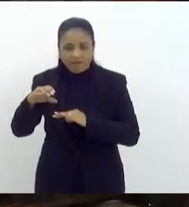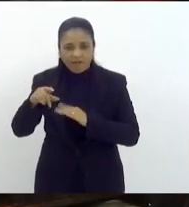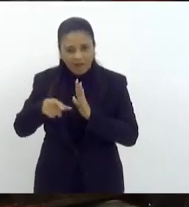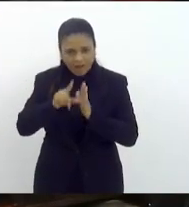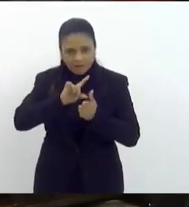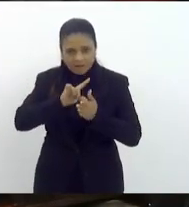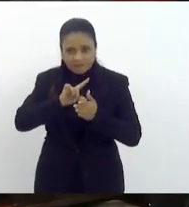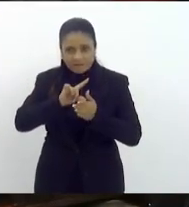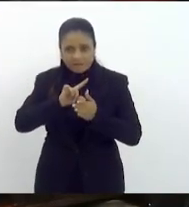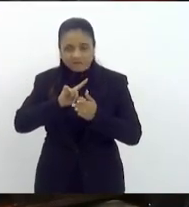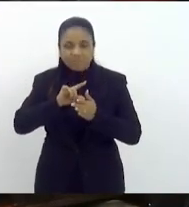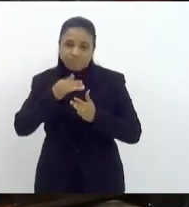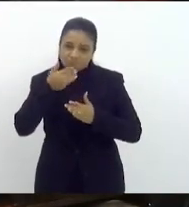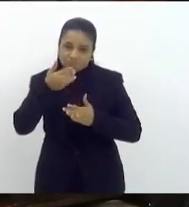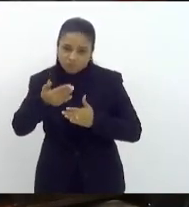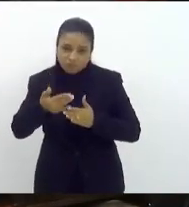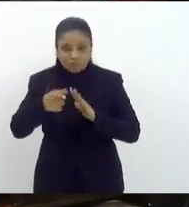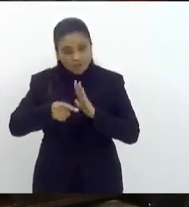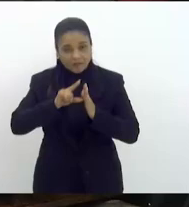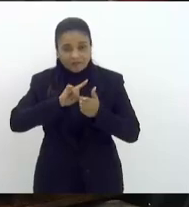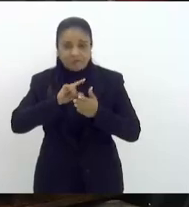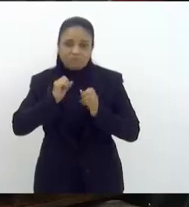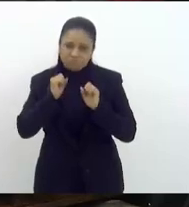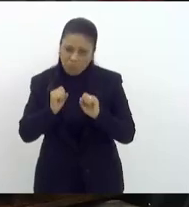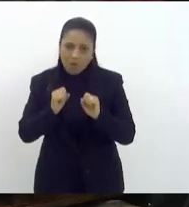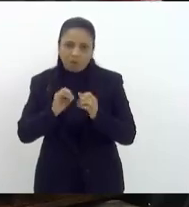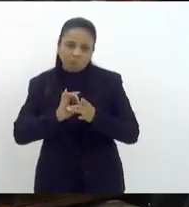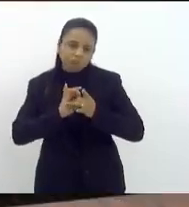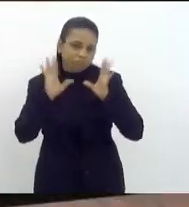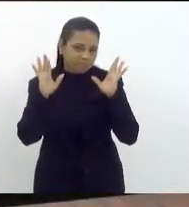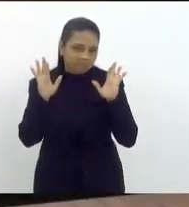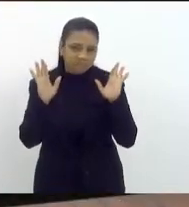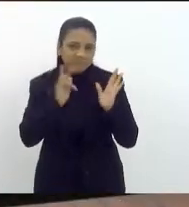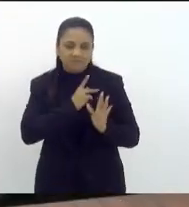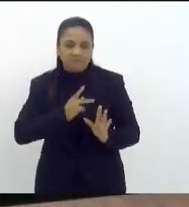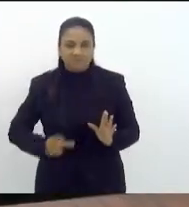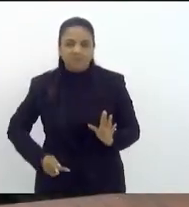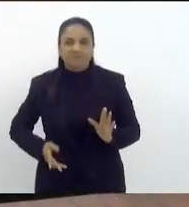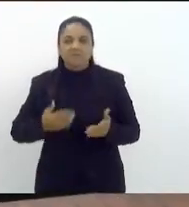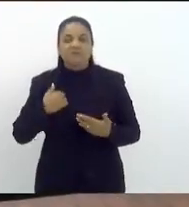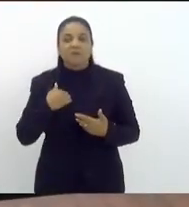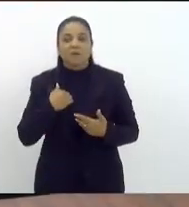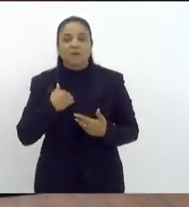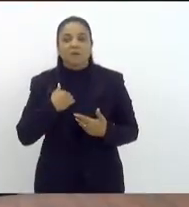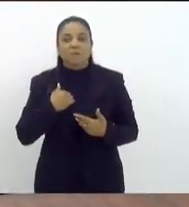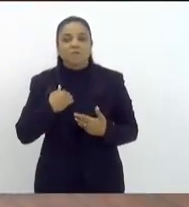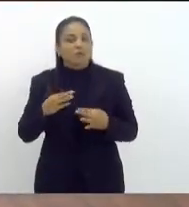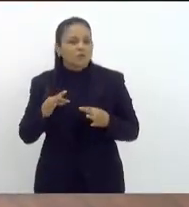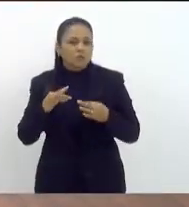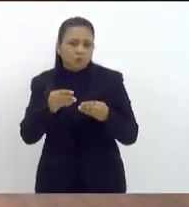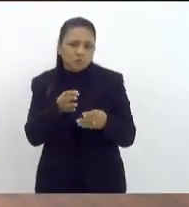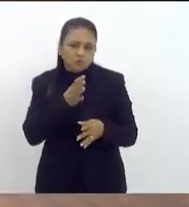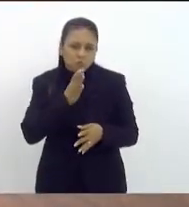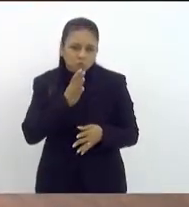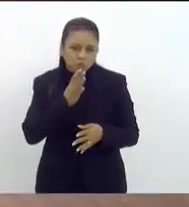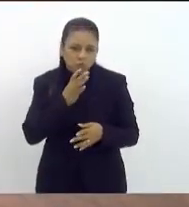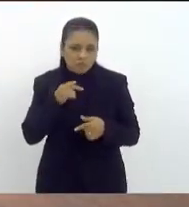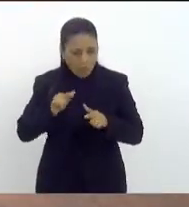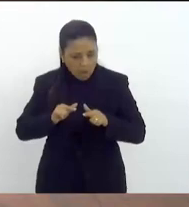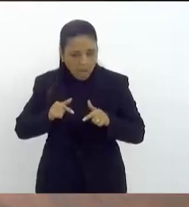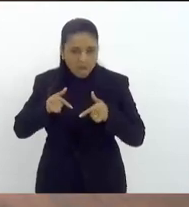vossa excelência pediu antes pode ser o presente à vontade senhor presidente todos conhecem a minha atuação aqui